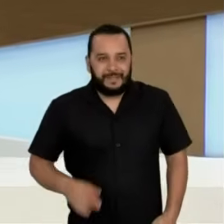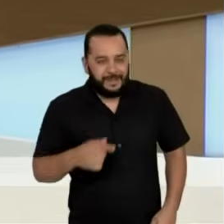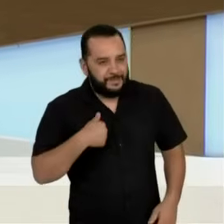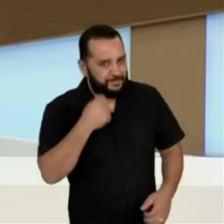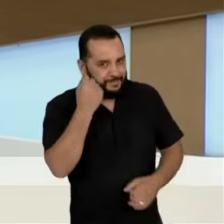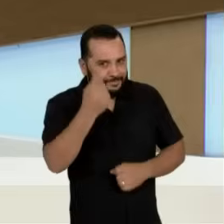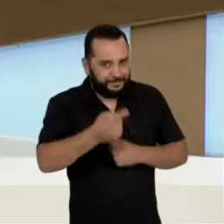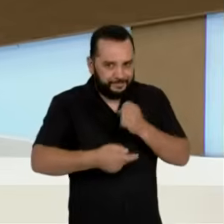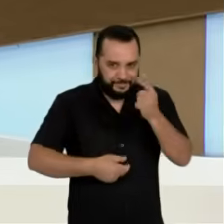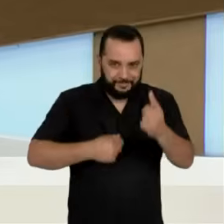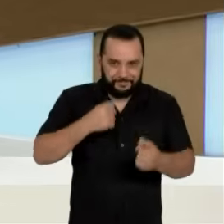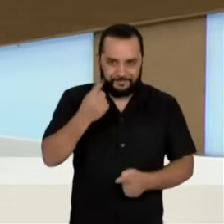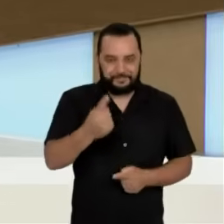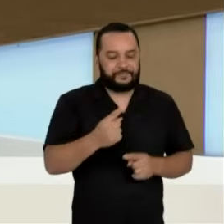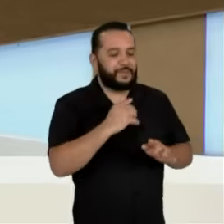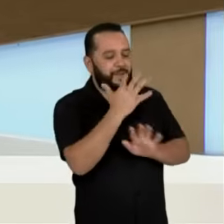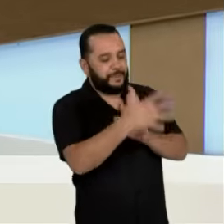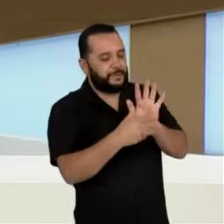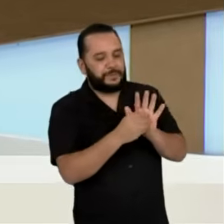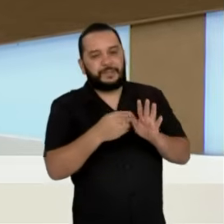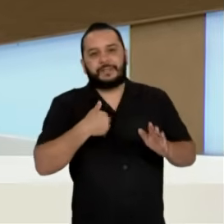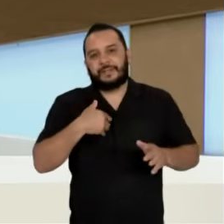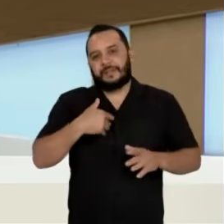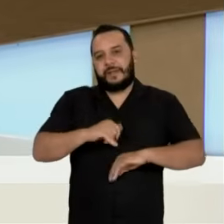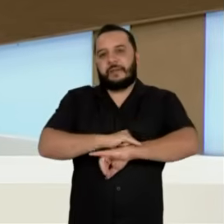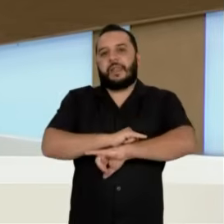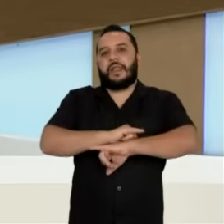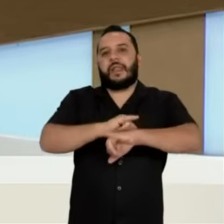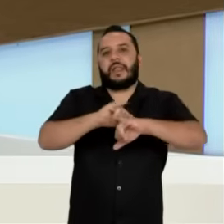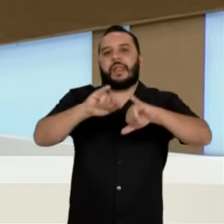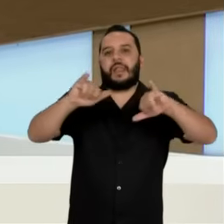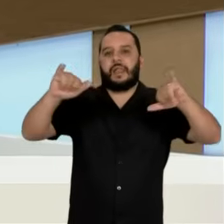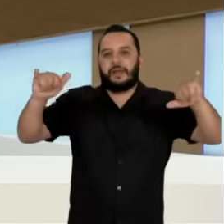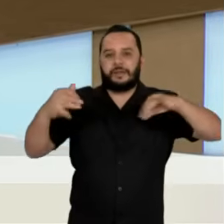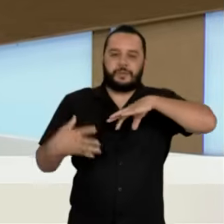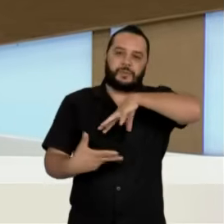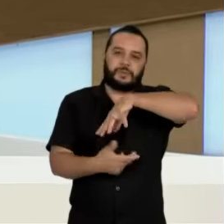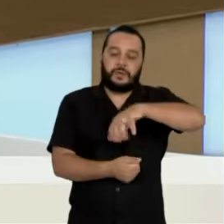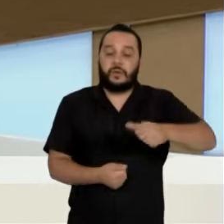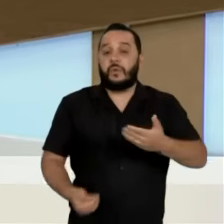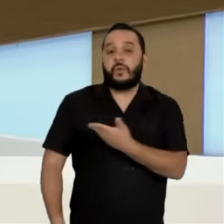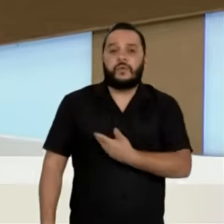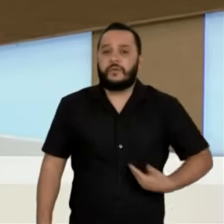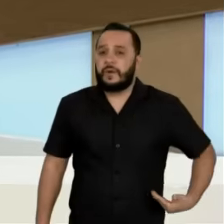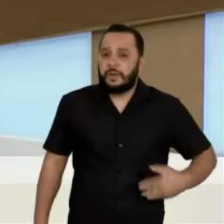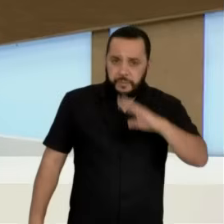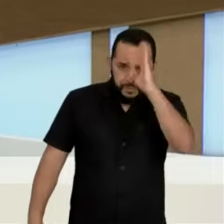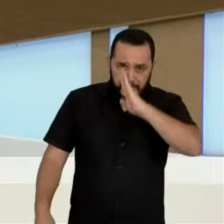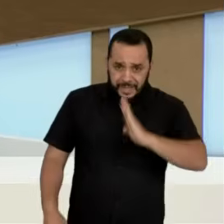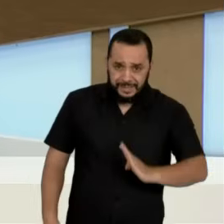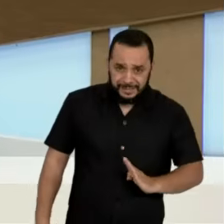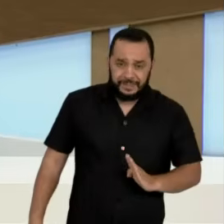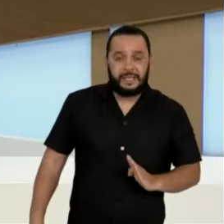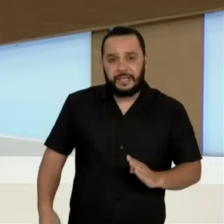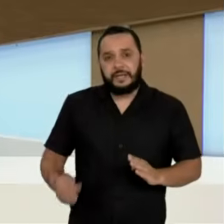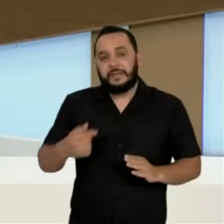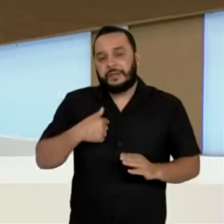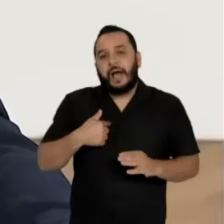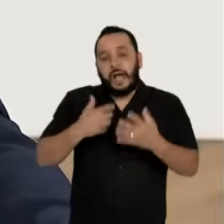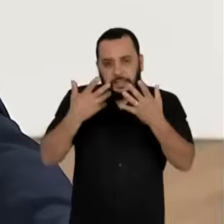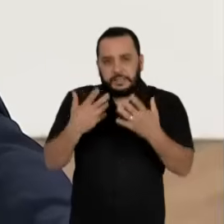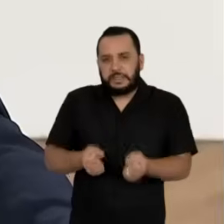Amazônia volta para as manchetes mundiais e, assim, não tem nenhum governo brasileiro que aceite falar em